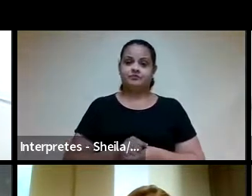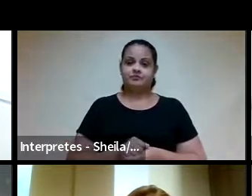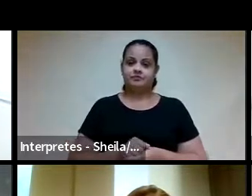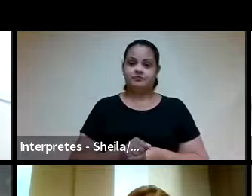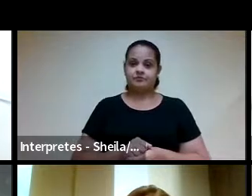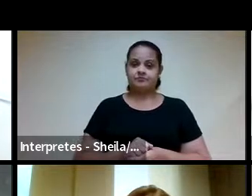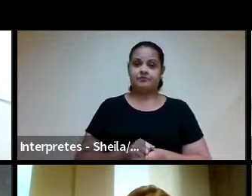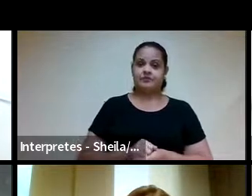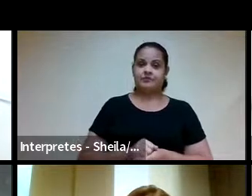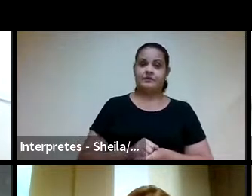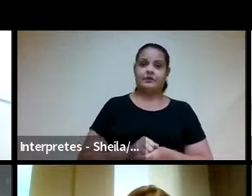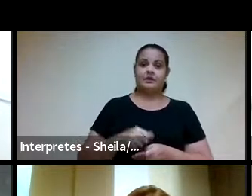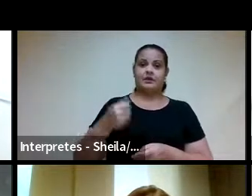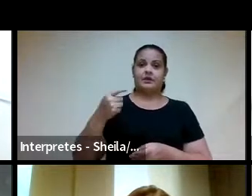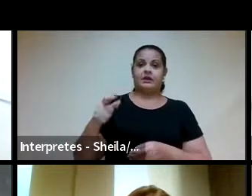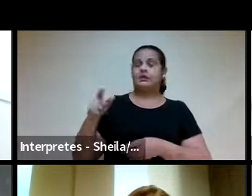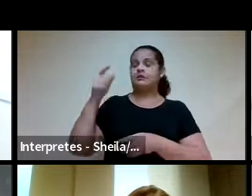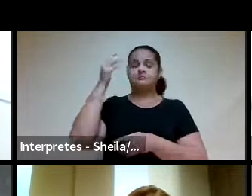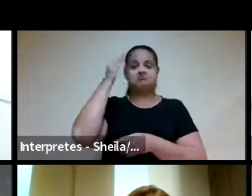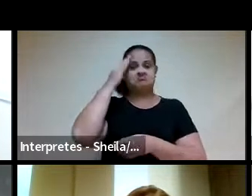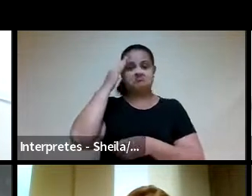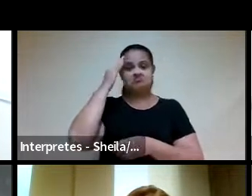sequer sabem o que efetivamente aconteceu.